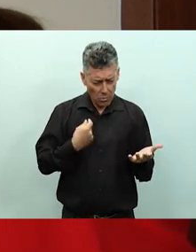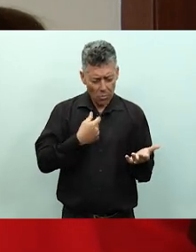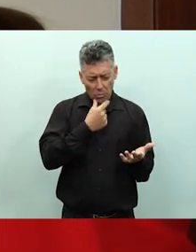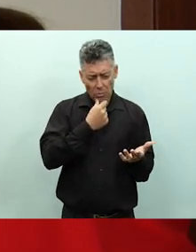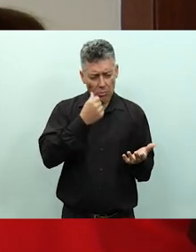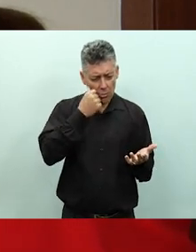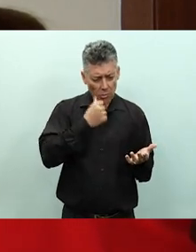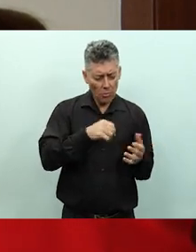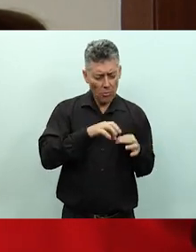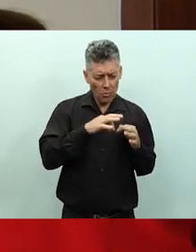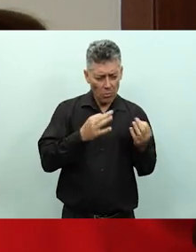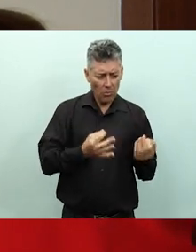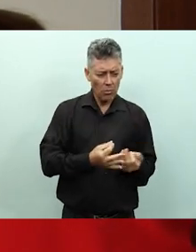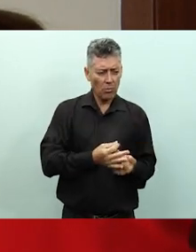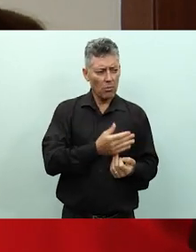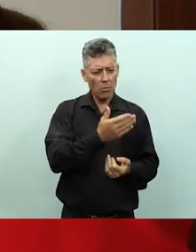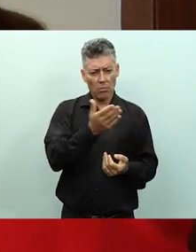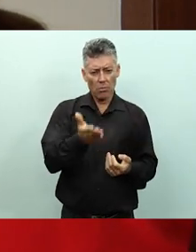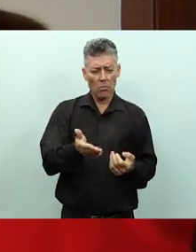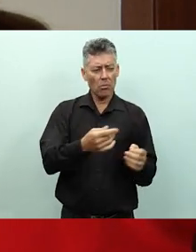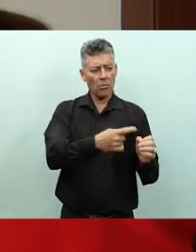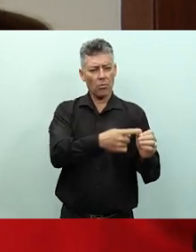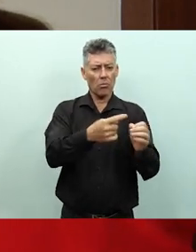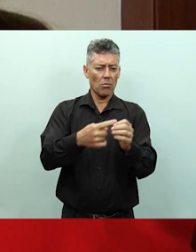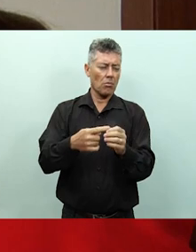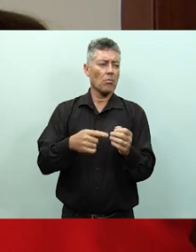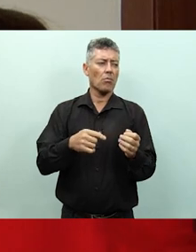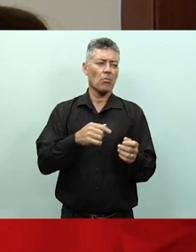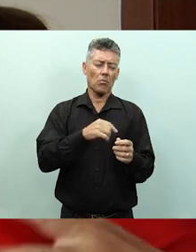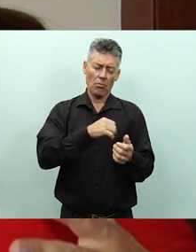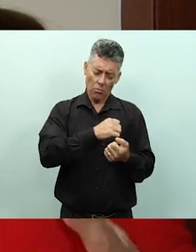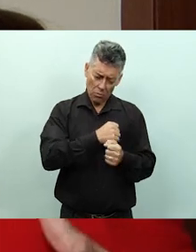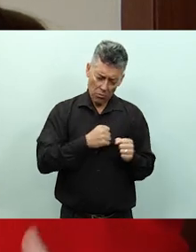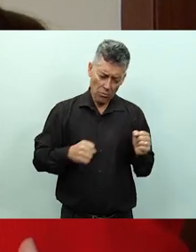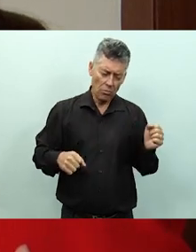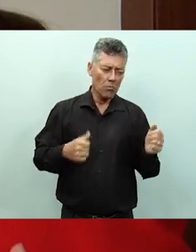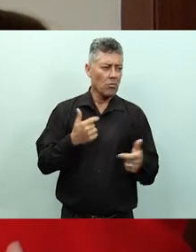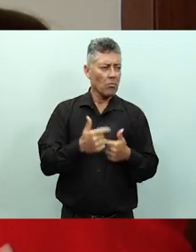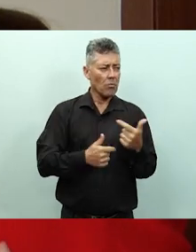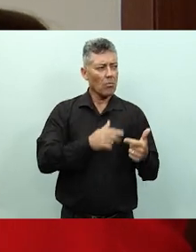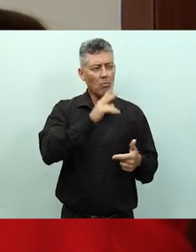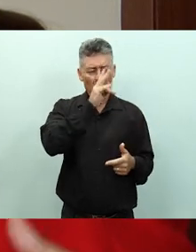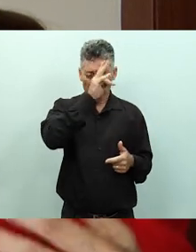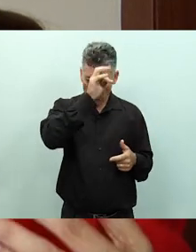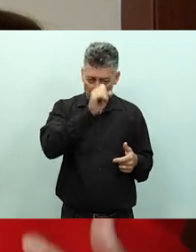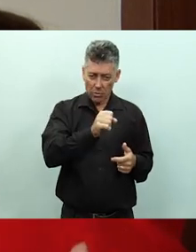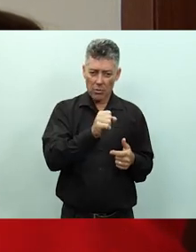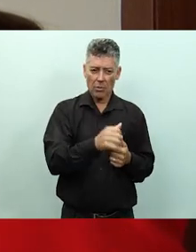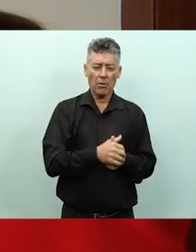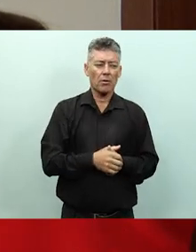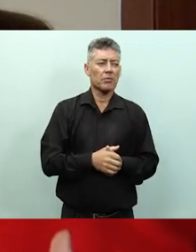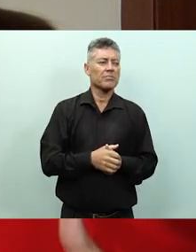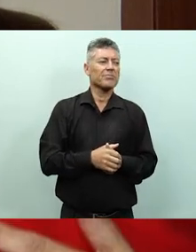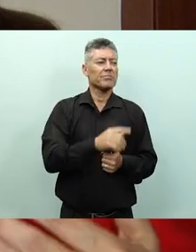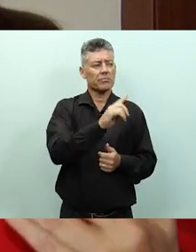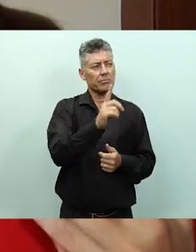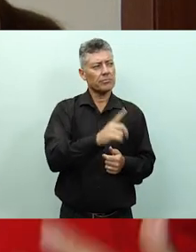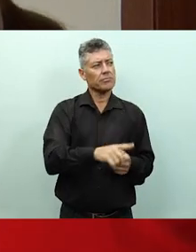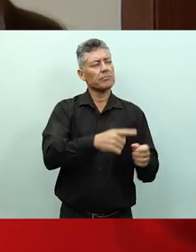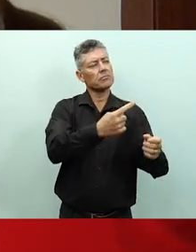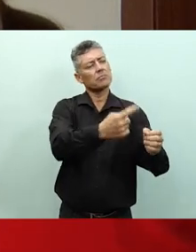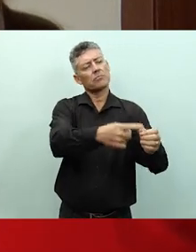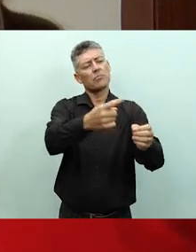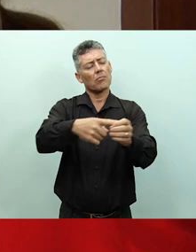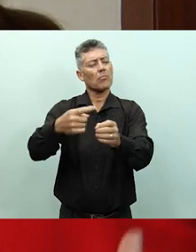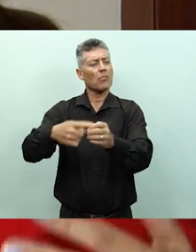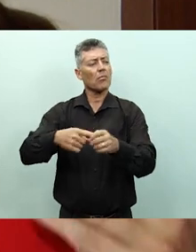de vida ao homem, à mulher, à família que estava no campo. Ela fez um grande trabalho de fortalecimento da